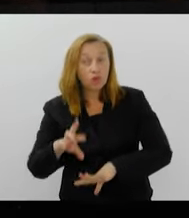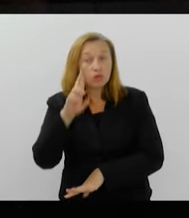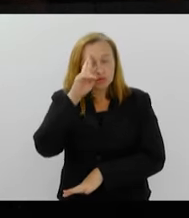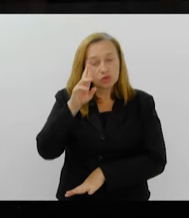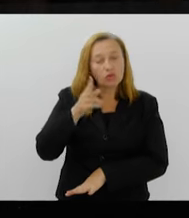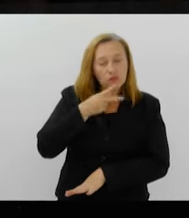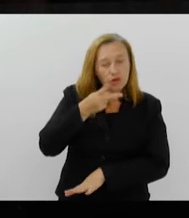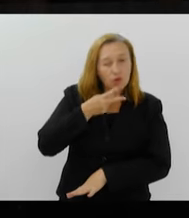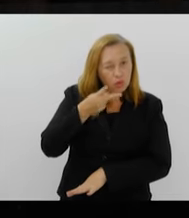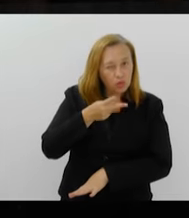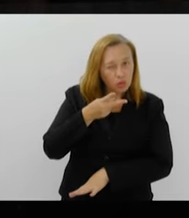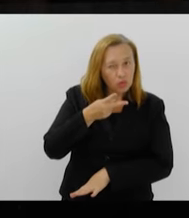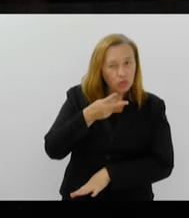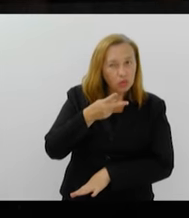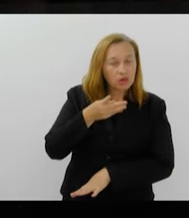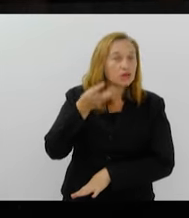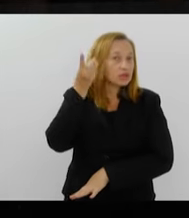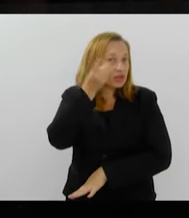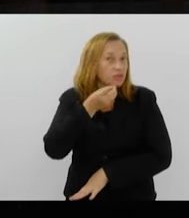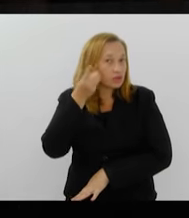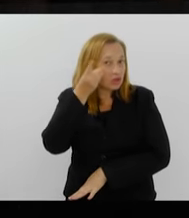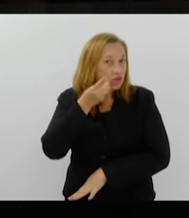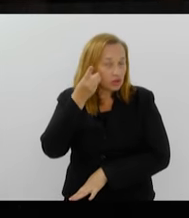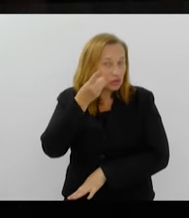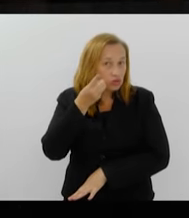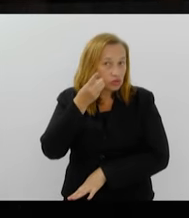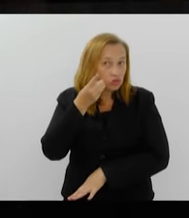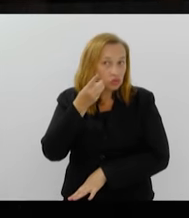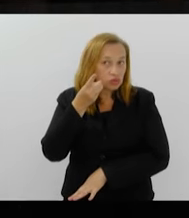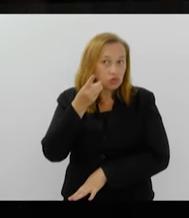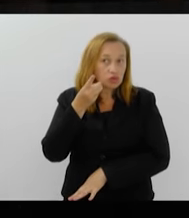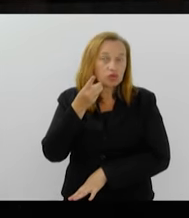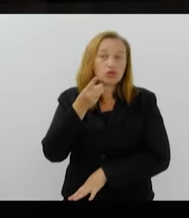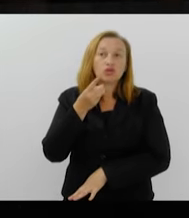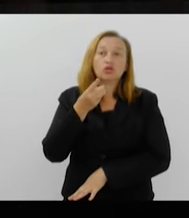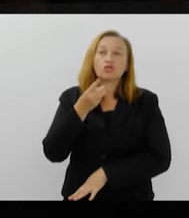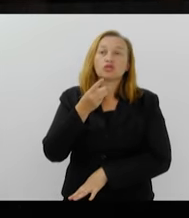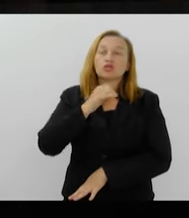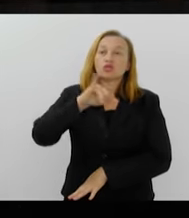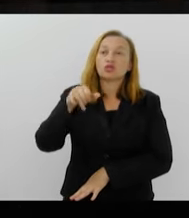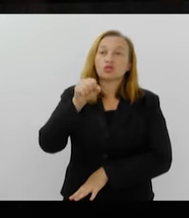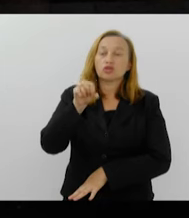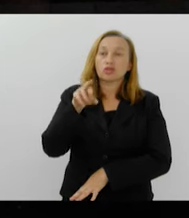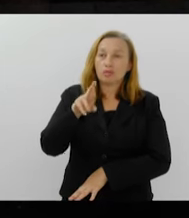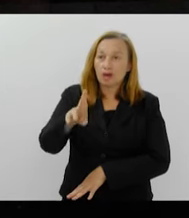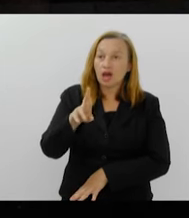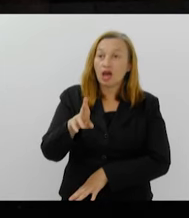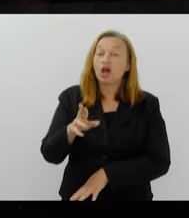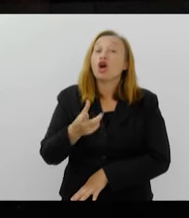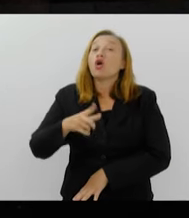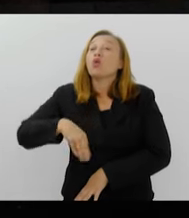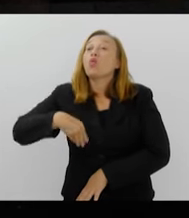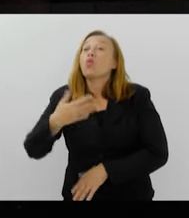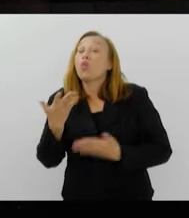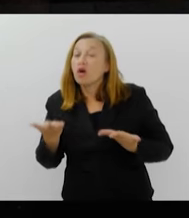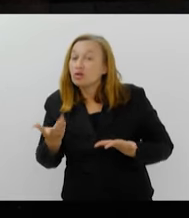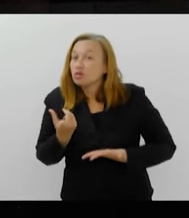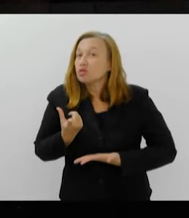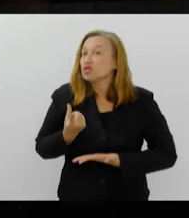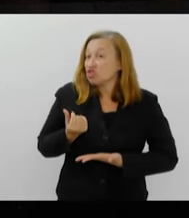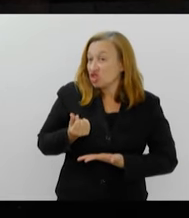no seu discurso, deputado José Mar, é que quando tem dinheiro, o governo gasta